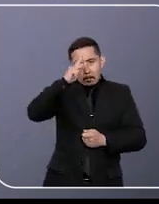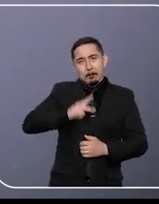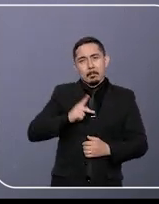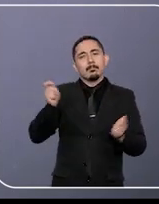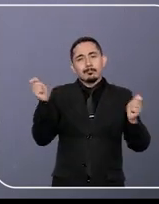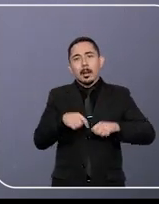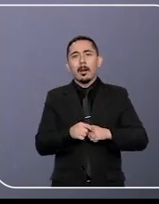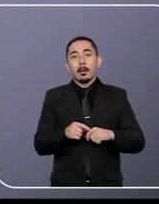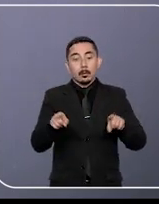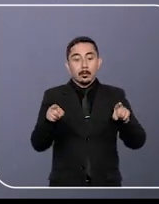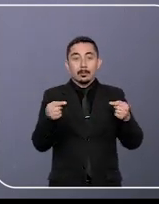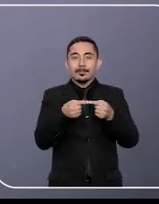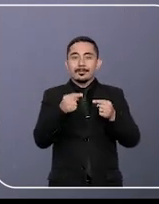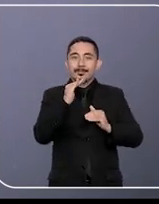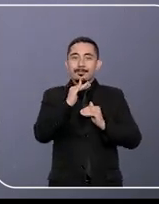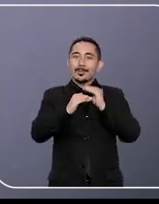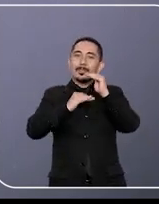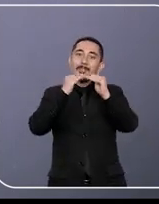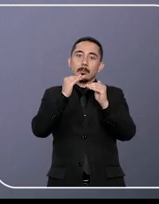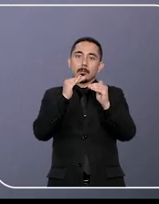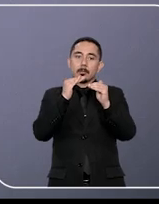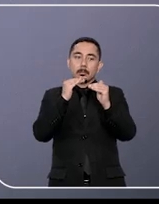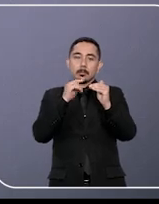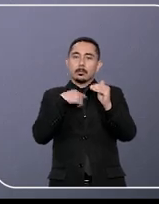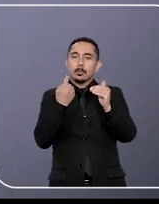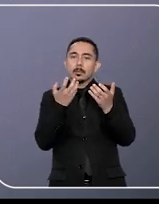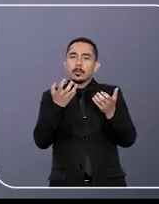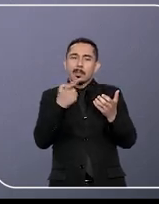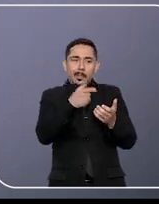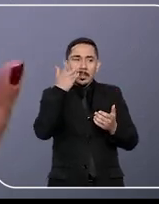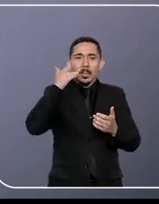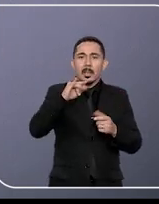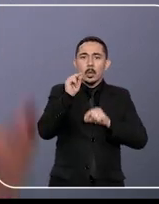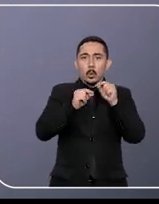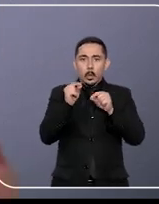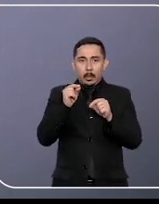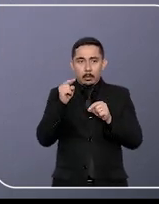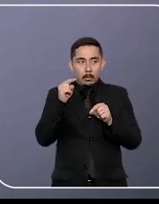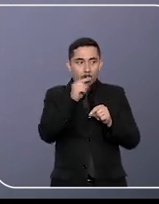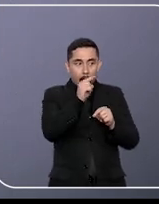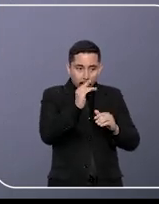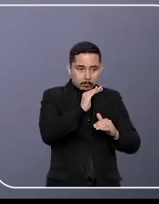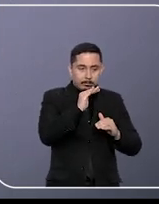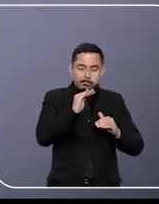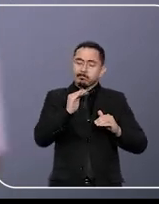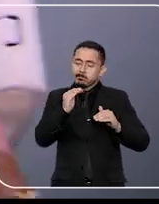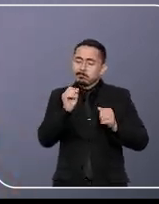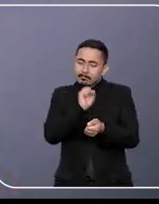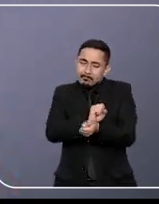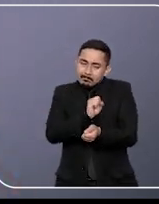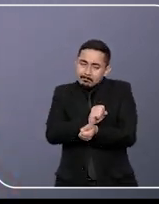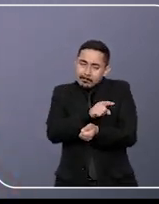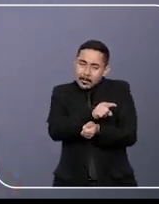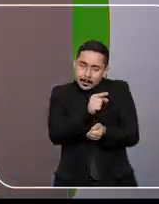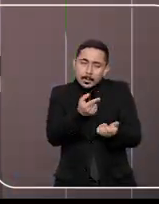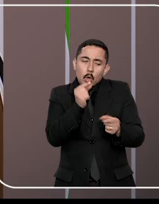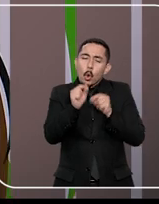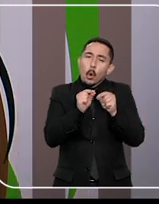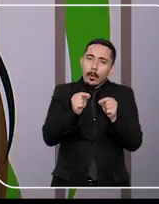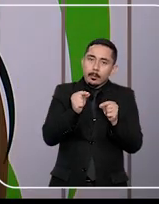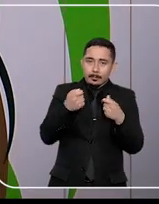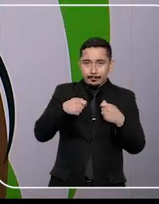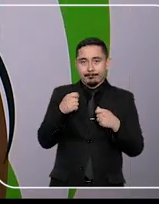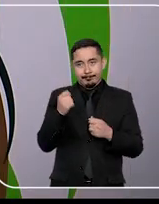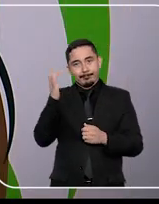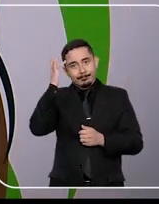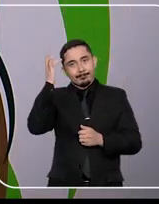Então é um processo. A gente espera das crianças algo que elas não têm capacidade cerebral para dar ainda. Então esse é o aprendizado. O